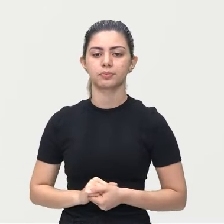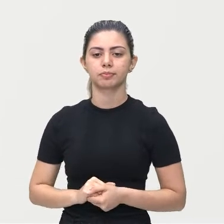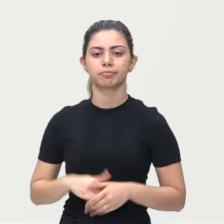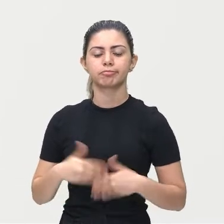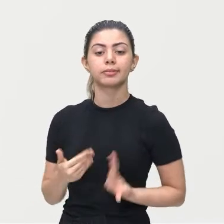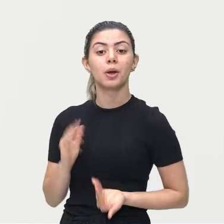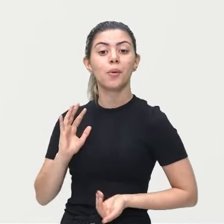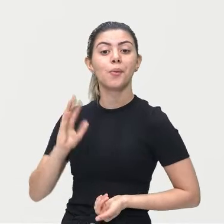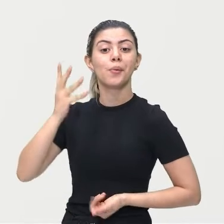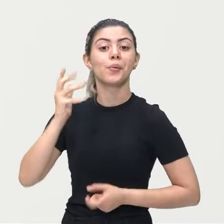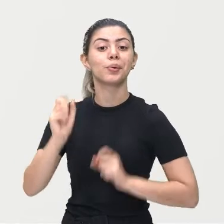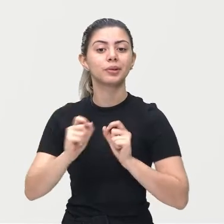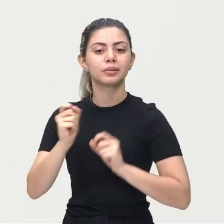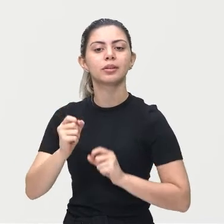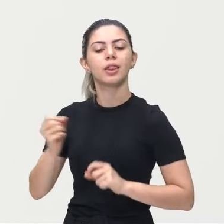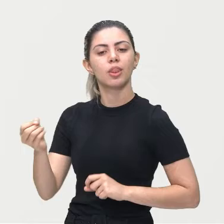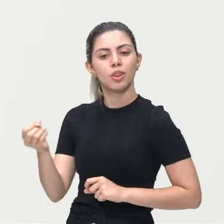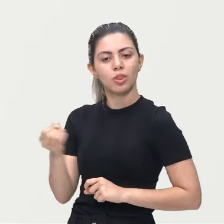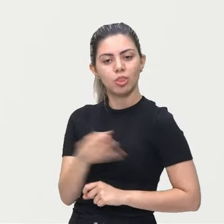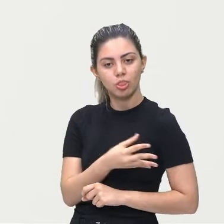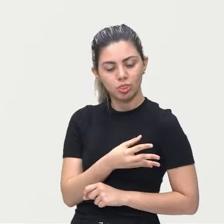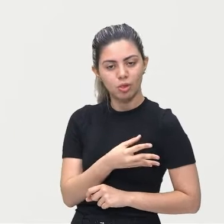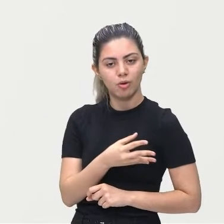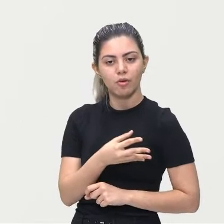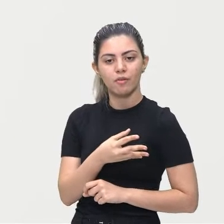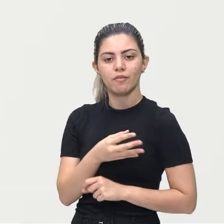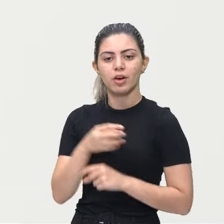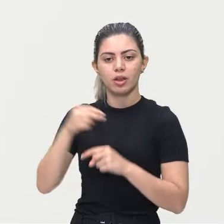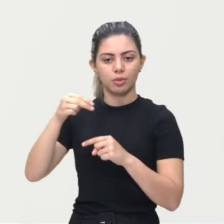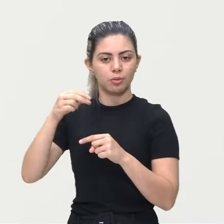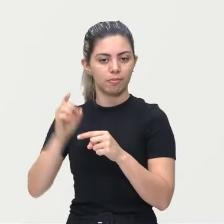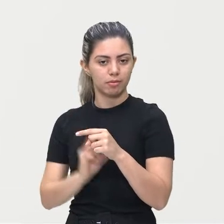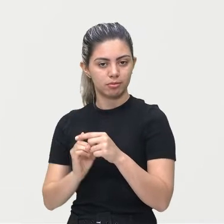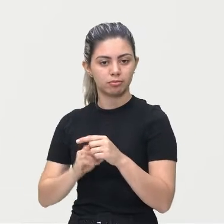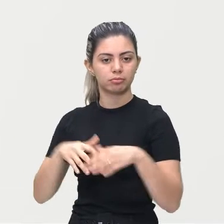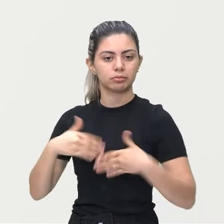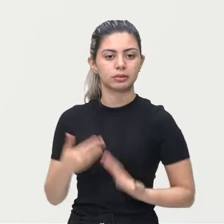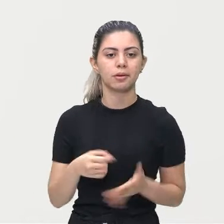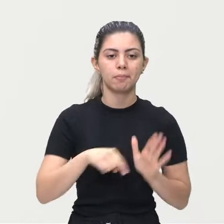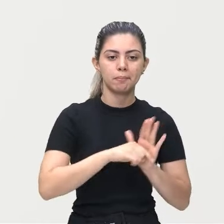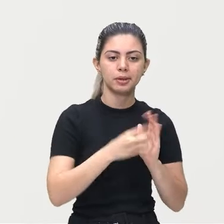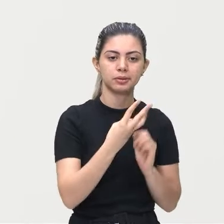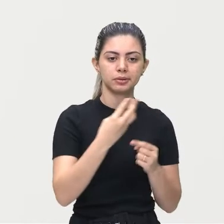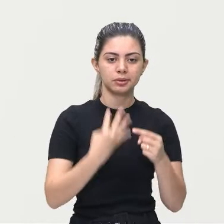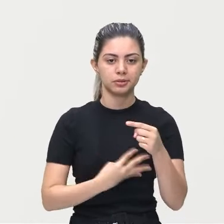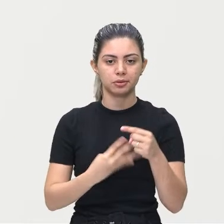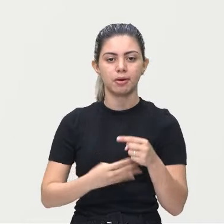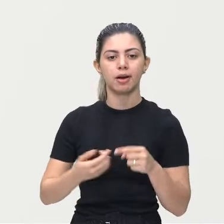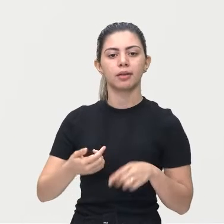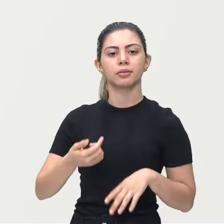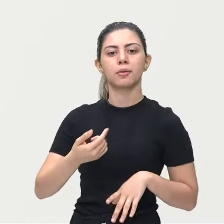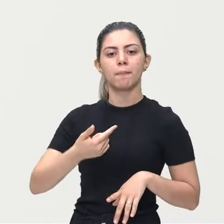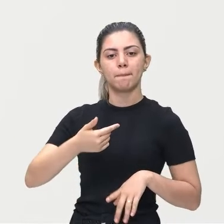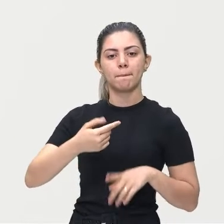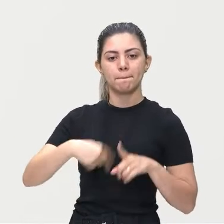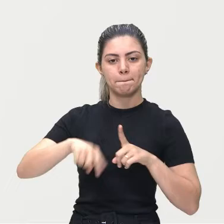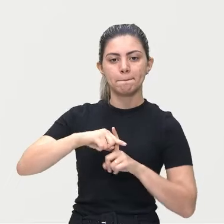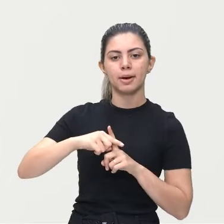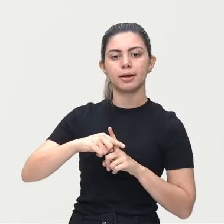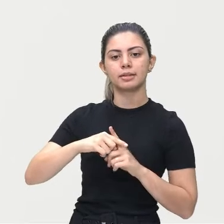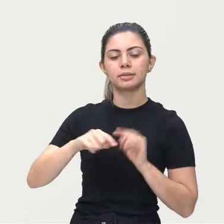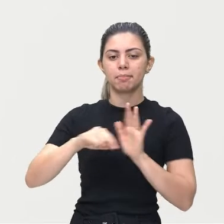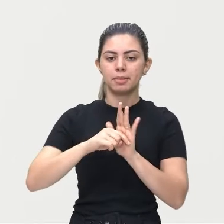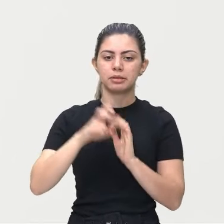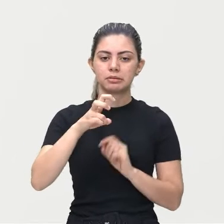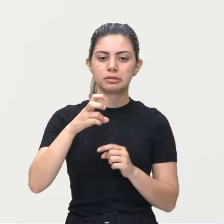pessoal. Outra fração equivalente. Então, menos 3 quartos mais menos 5/6, que é exatamente o exemplo.